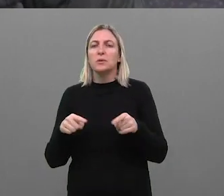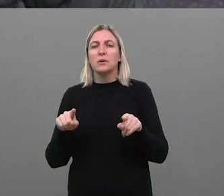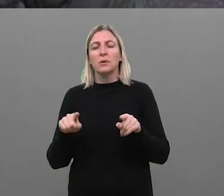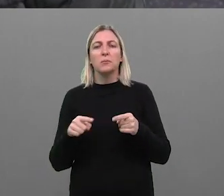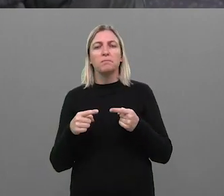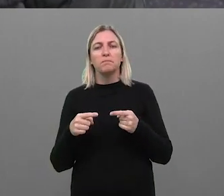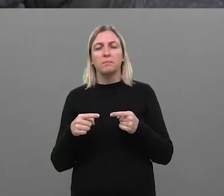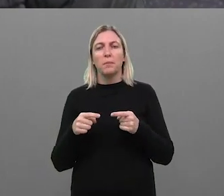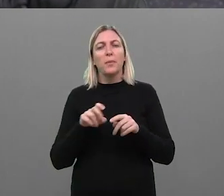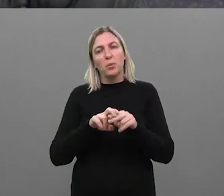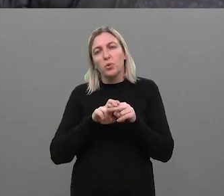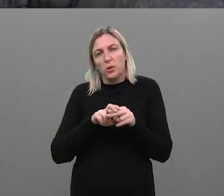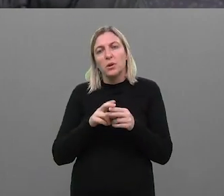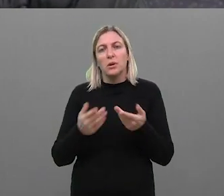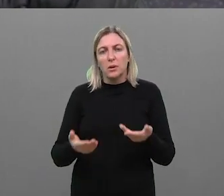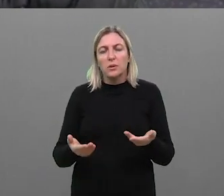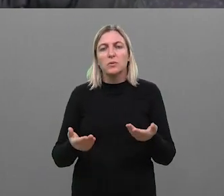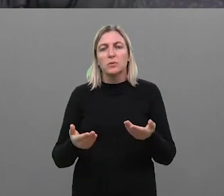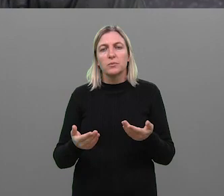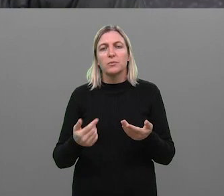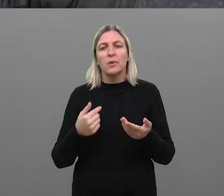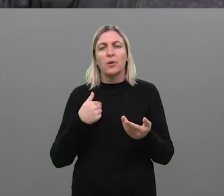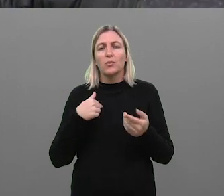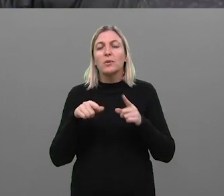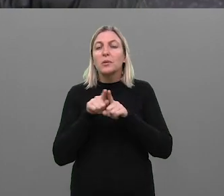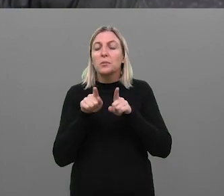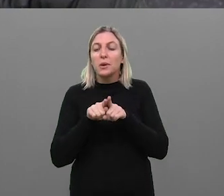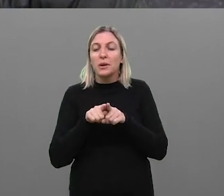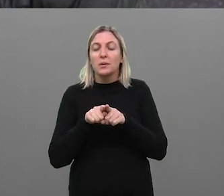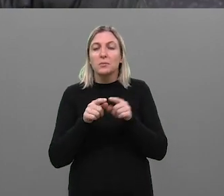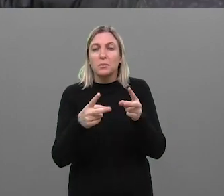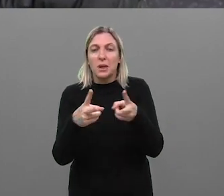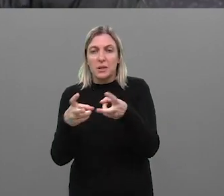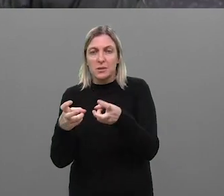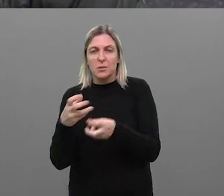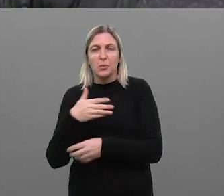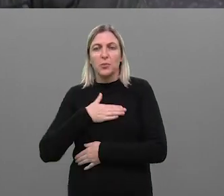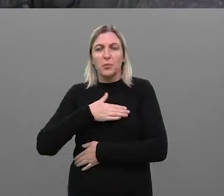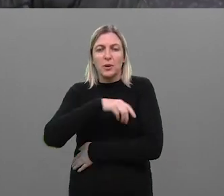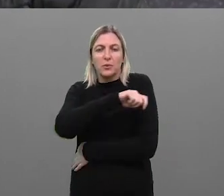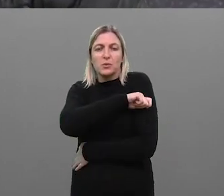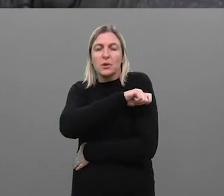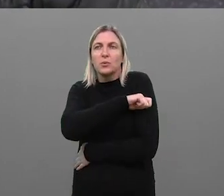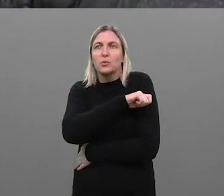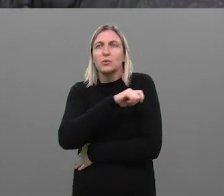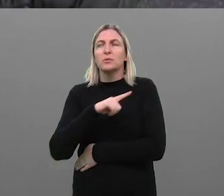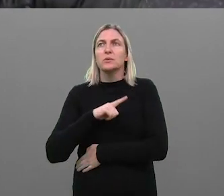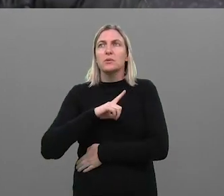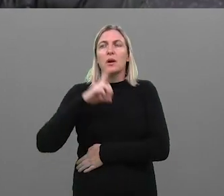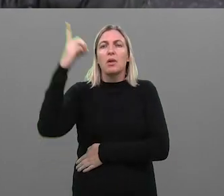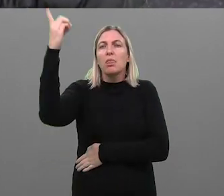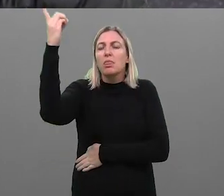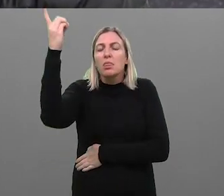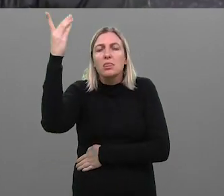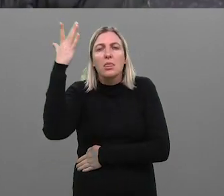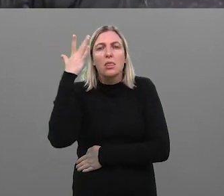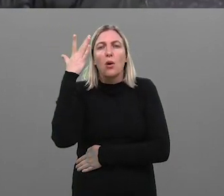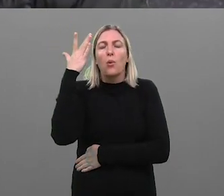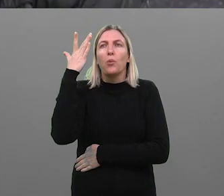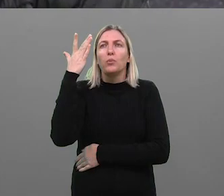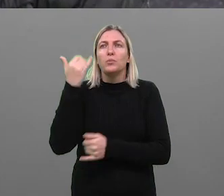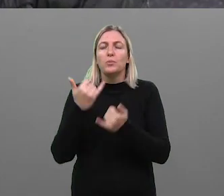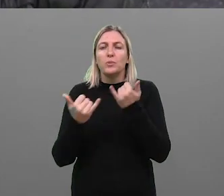eh mas eu consigo observar Ah então nos meus alunos às vezes aquele e o talento é